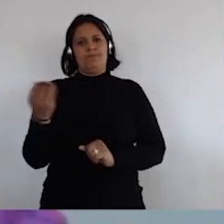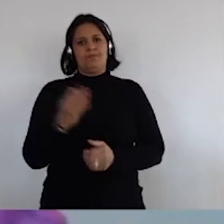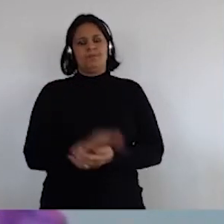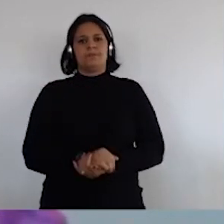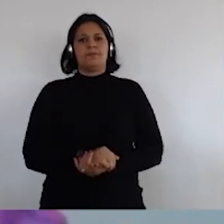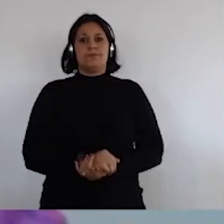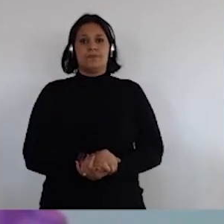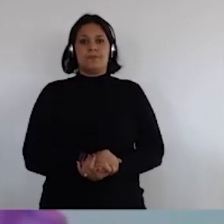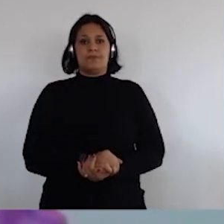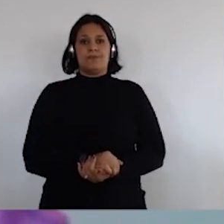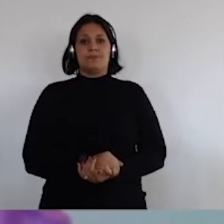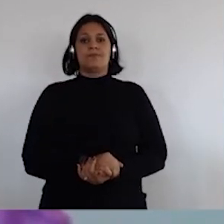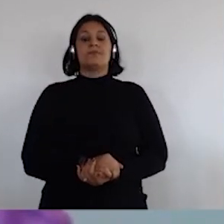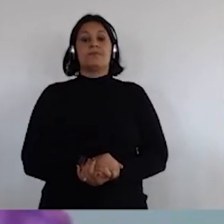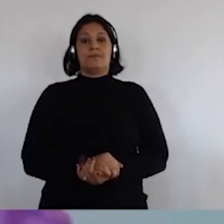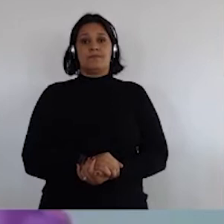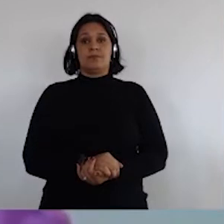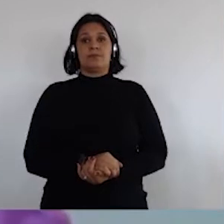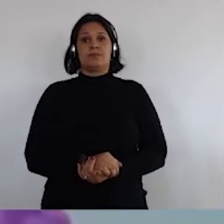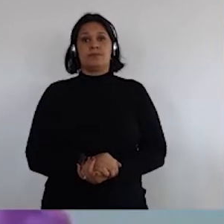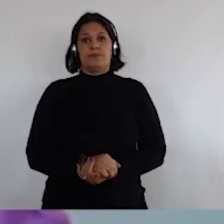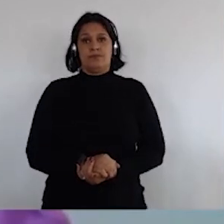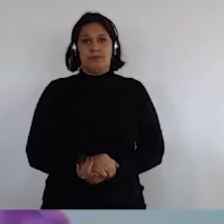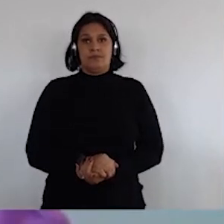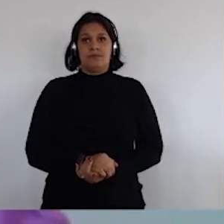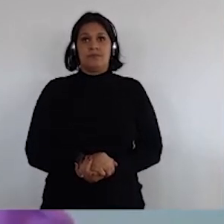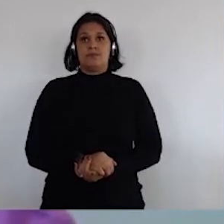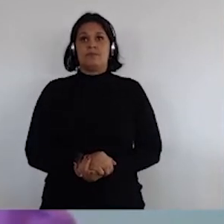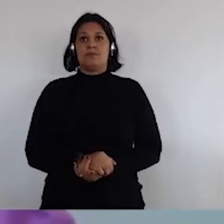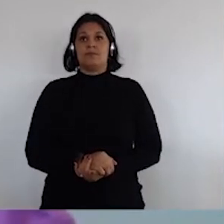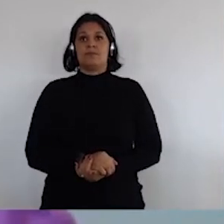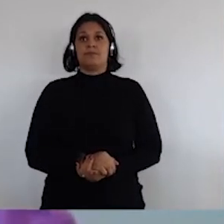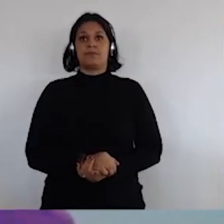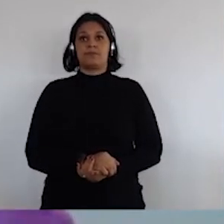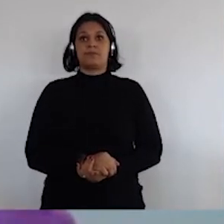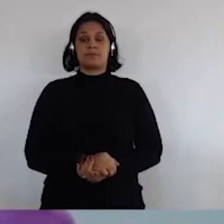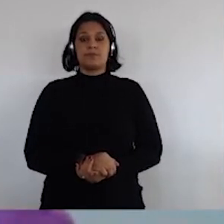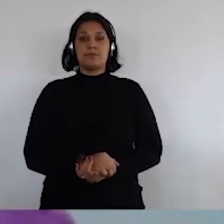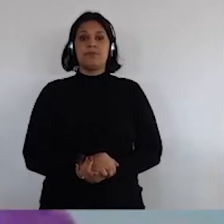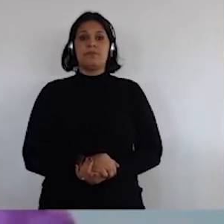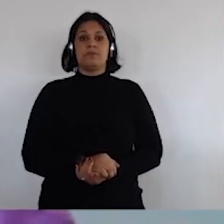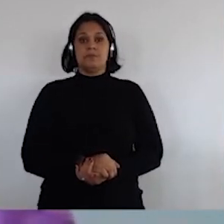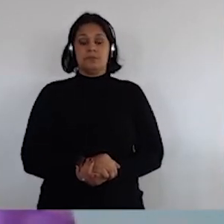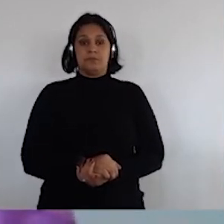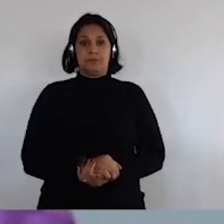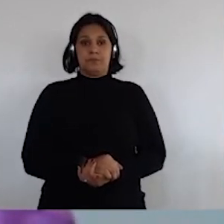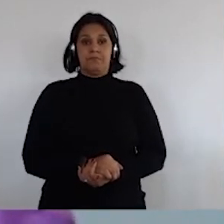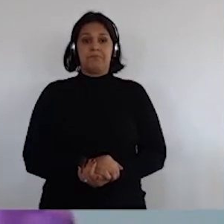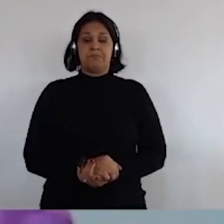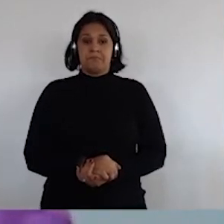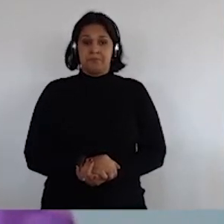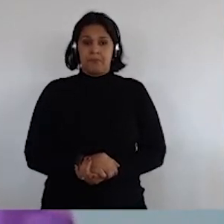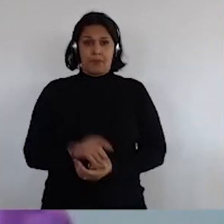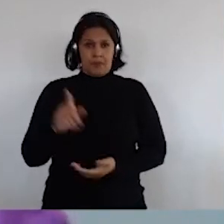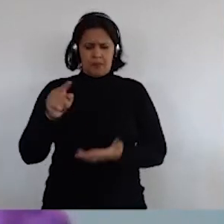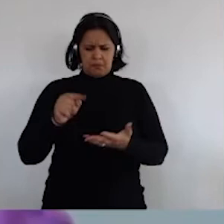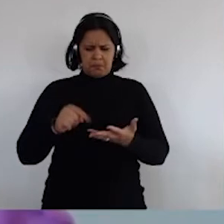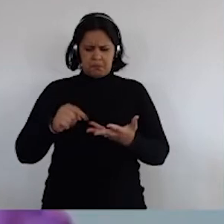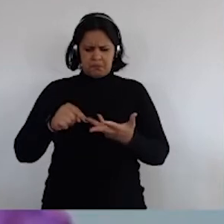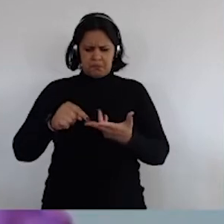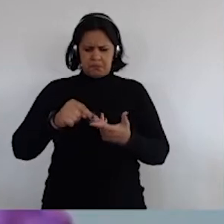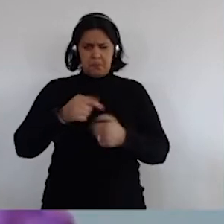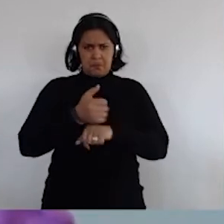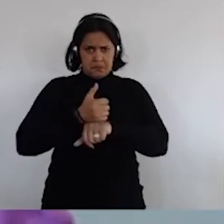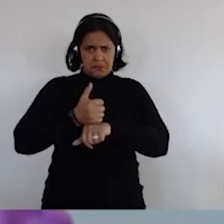As prerrogativas são para a advocacia o horizonte para que possamos exercer a profissão